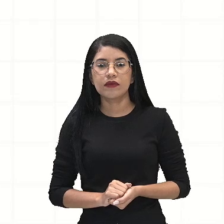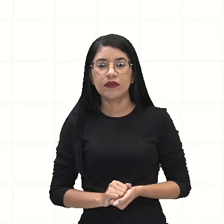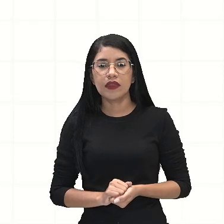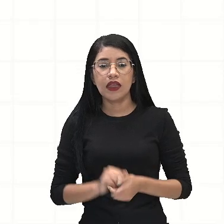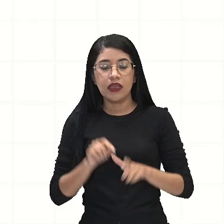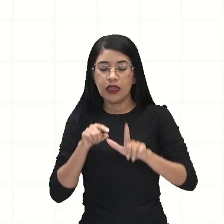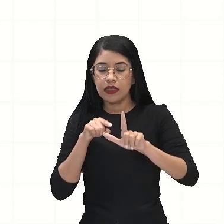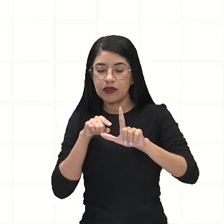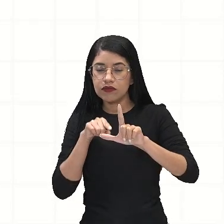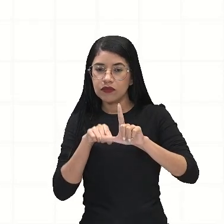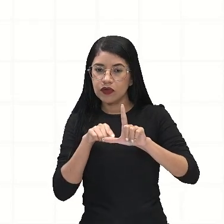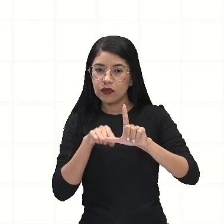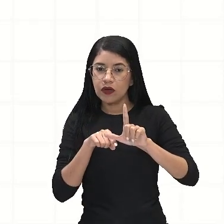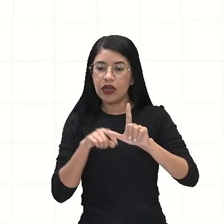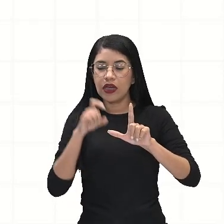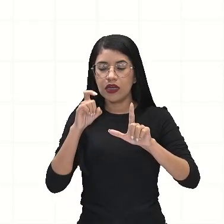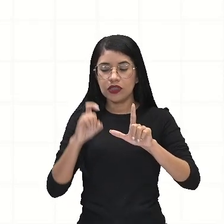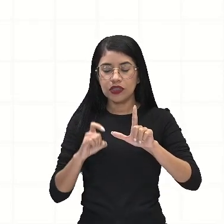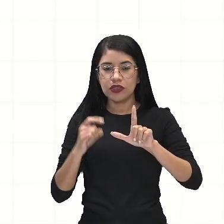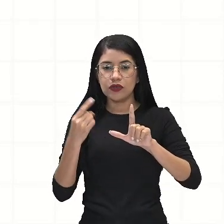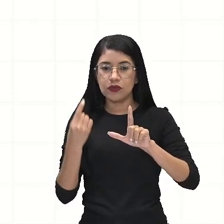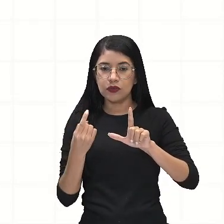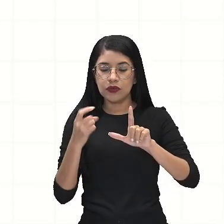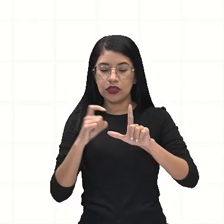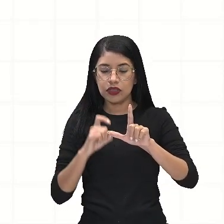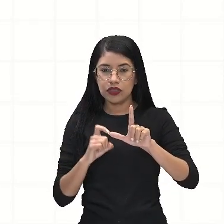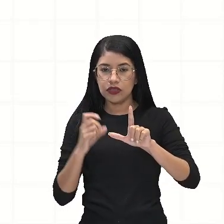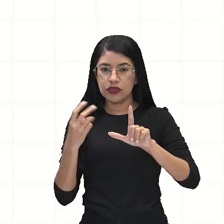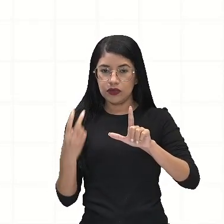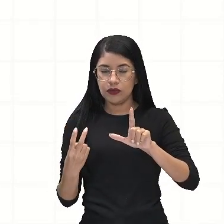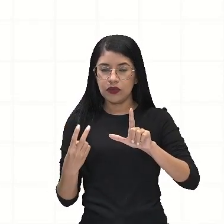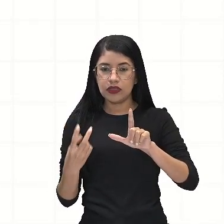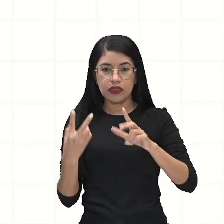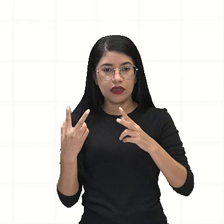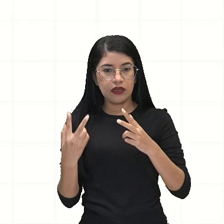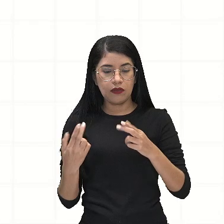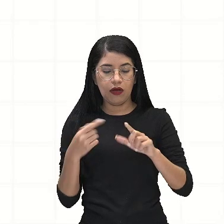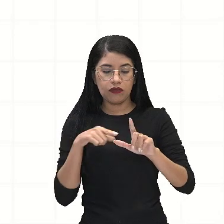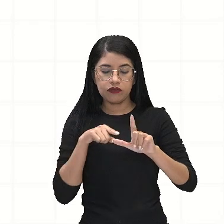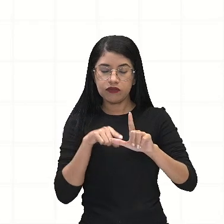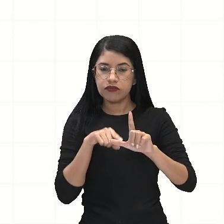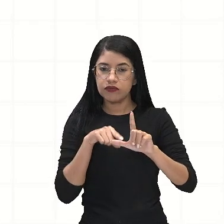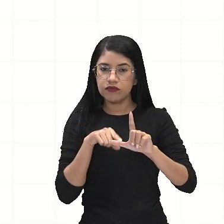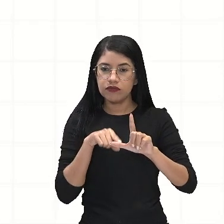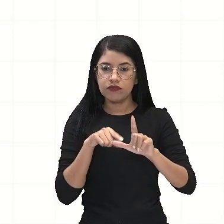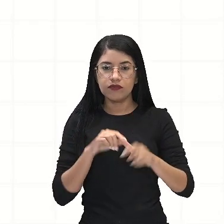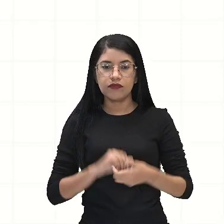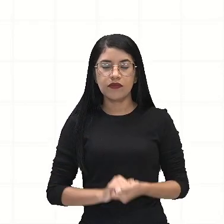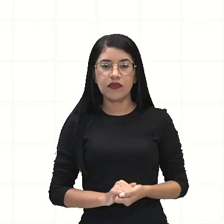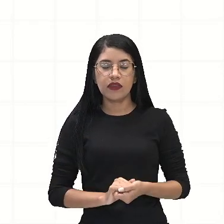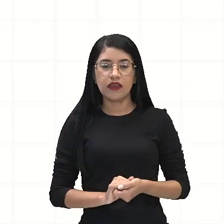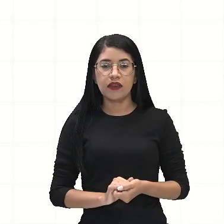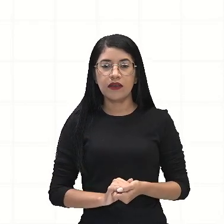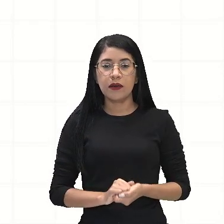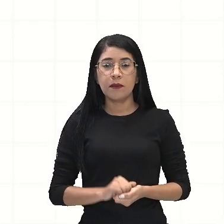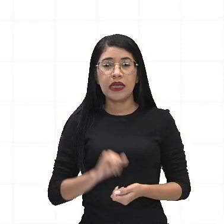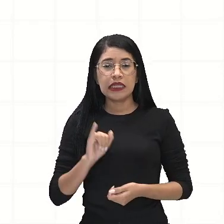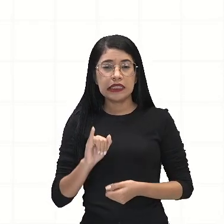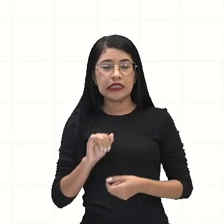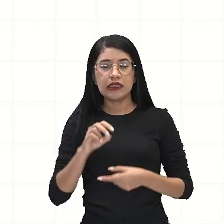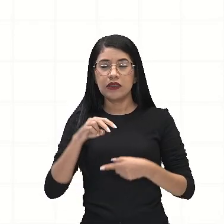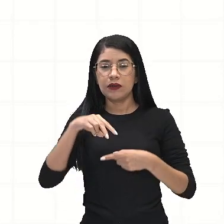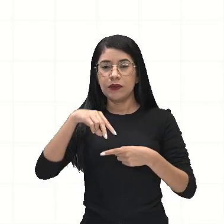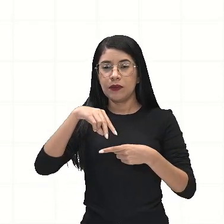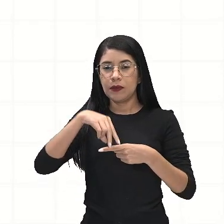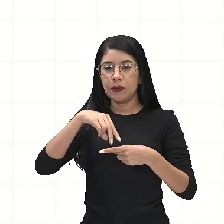será exatamente x1 e x2, x' e x'. E quando o gráfico é menor do que 0, ou